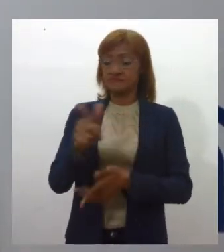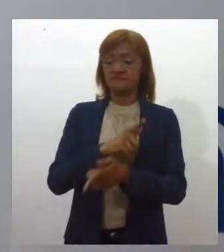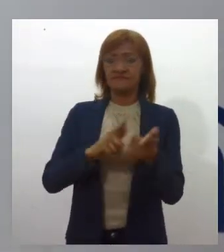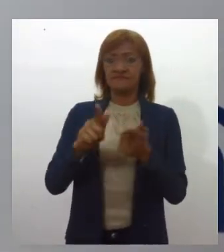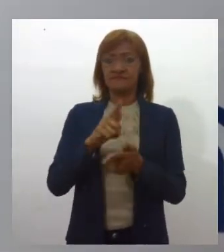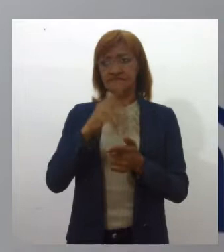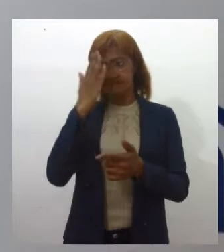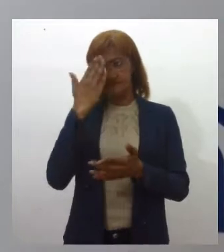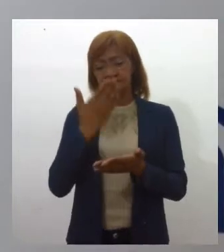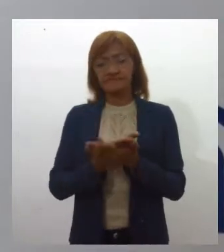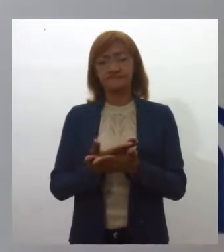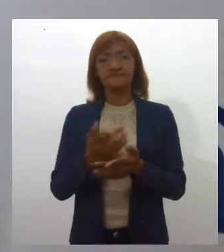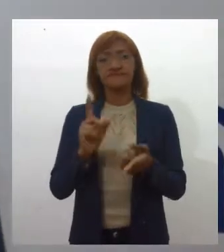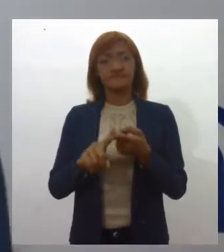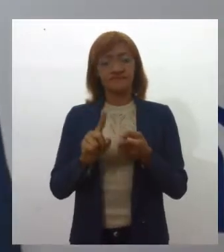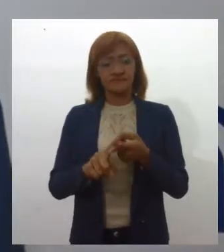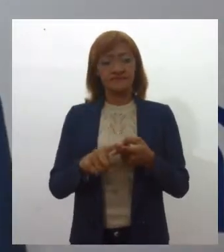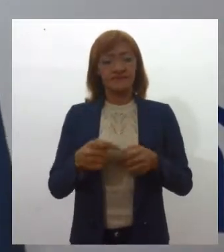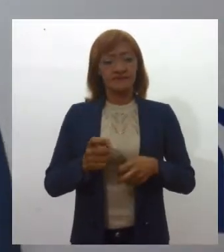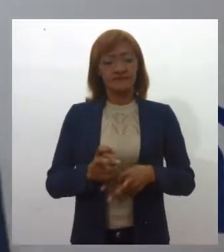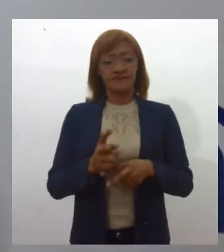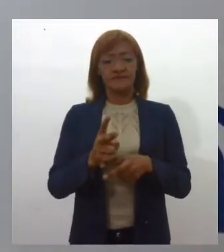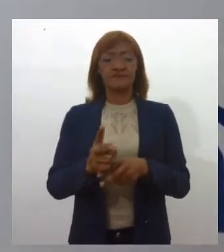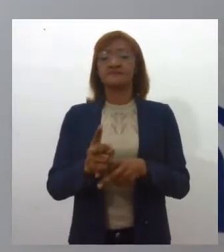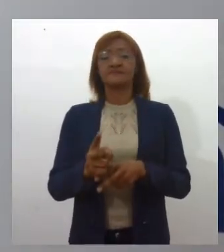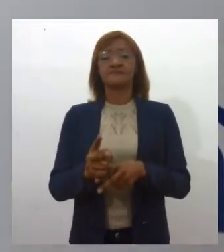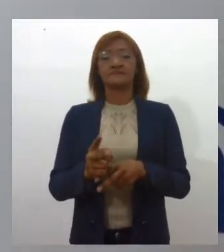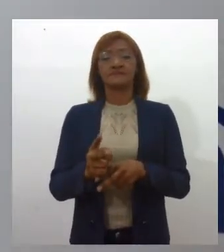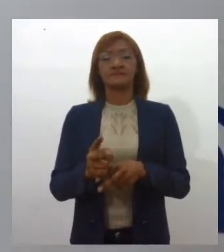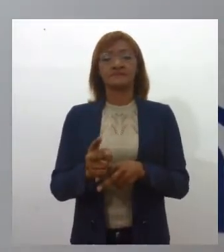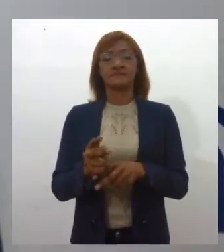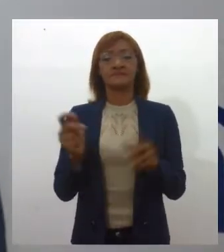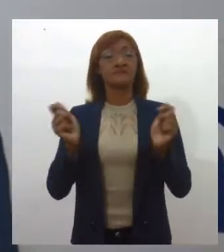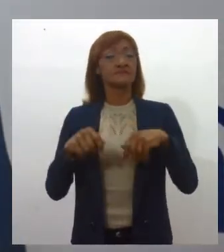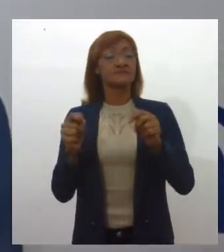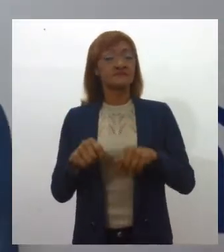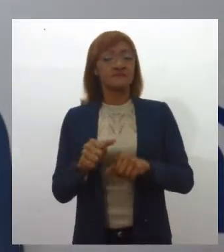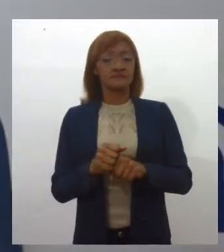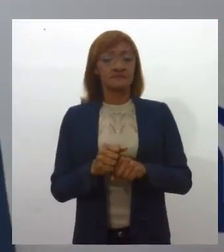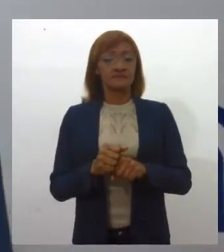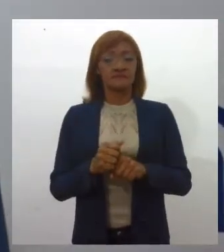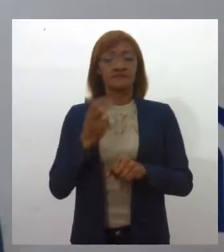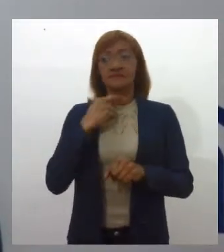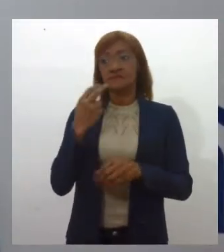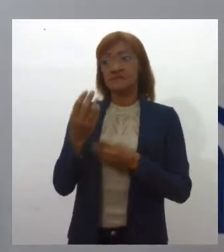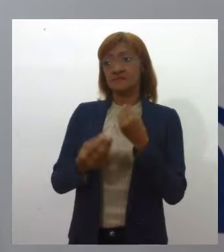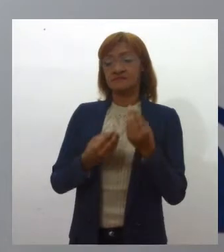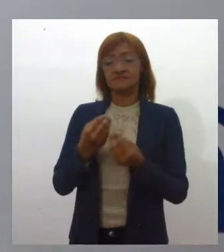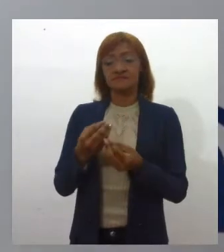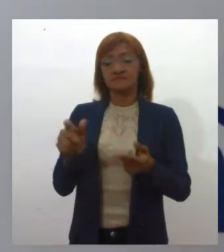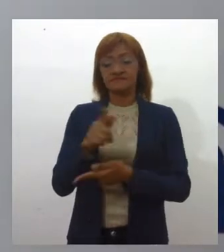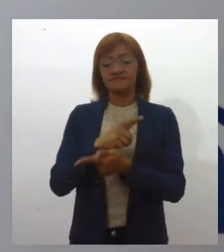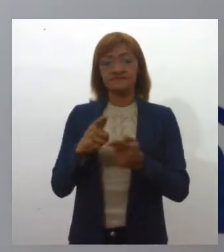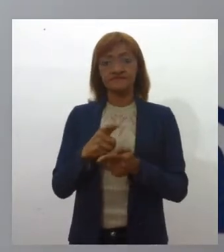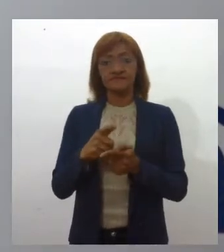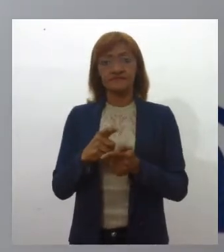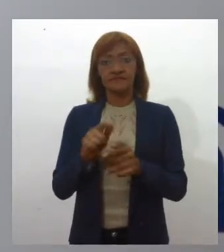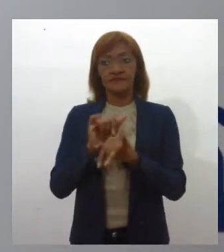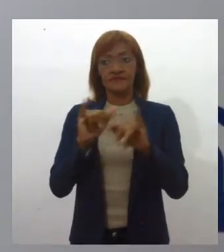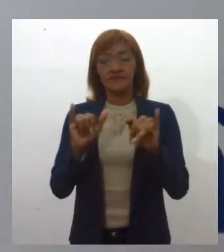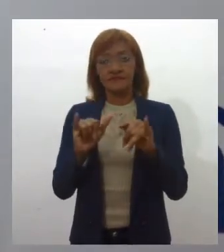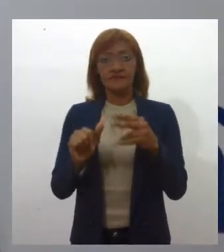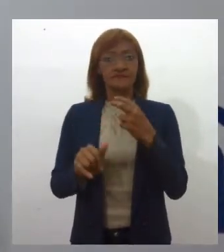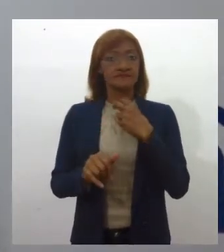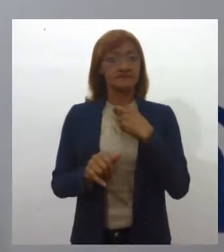que a polícia militar vai seguir da forma que ela pode fazer. Ela não pode expor a greve, porque não é permitido por lei na